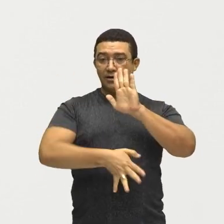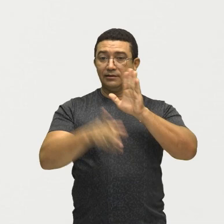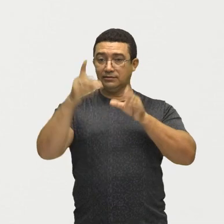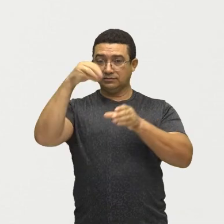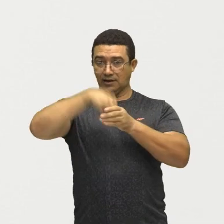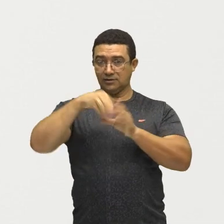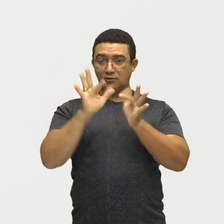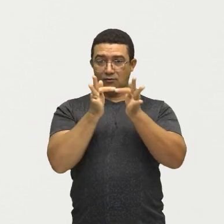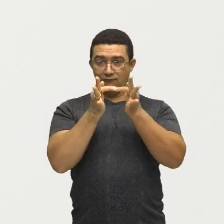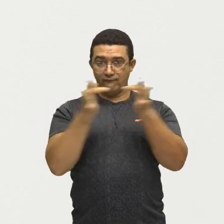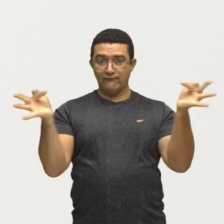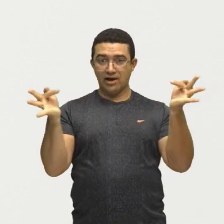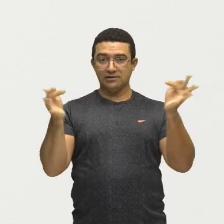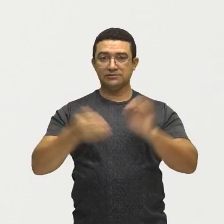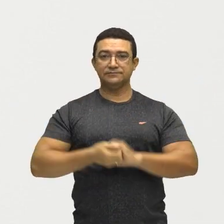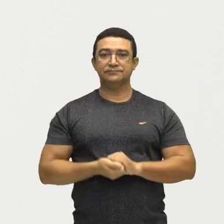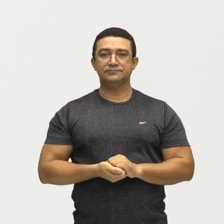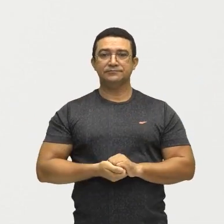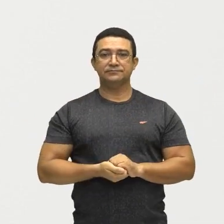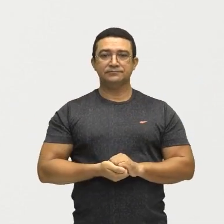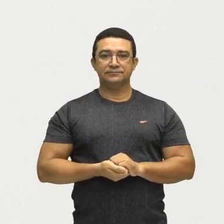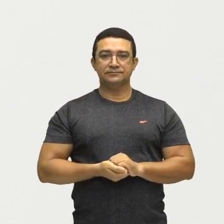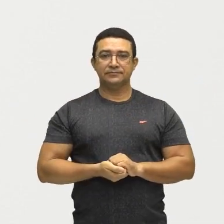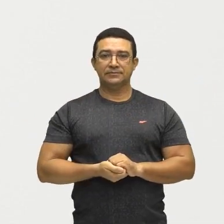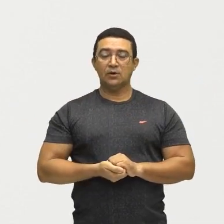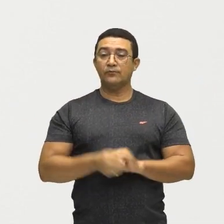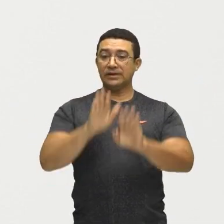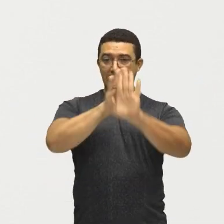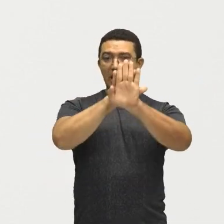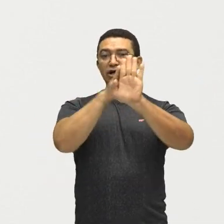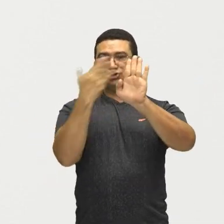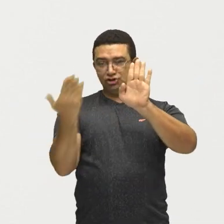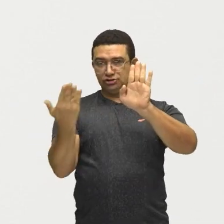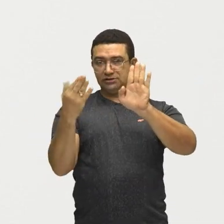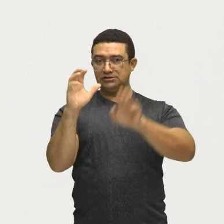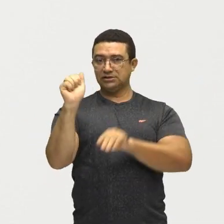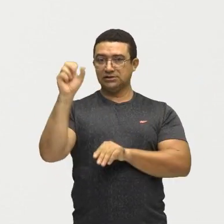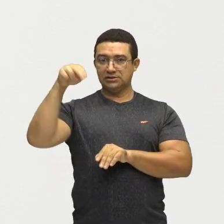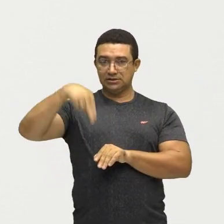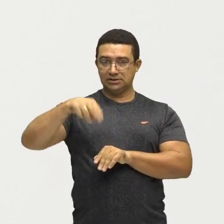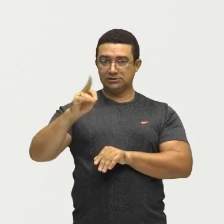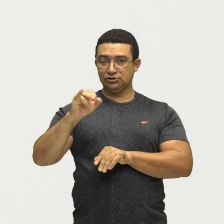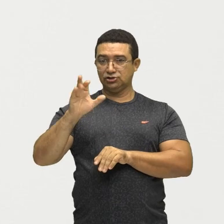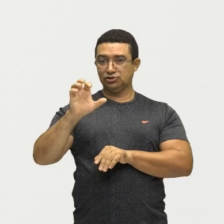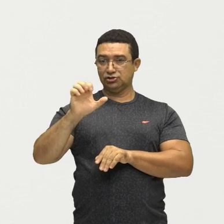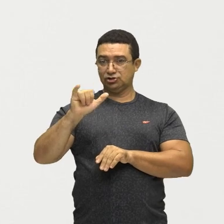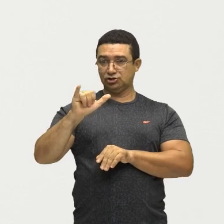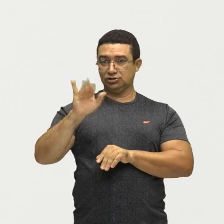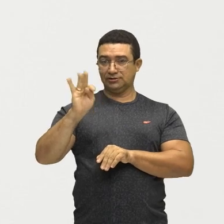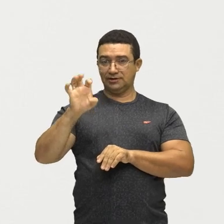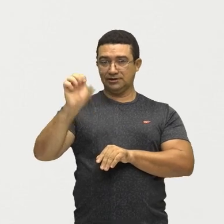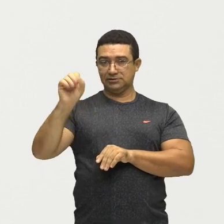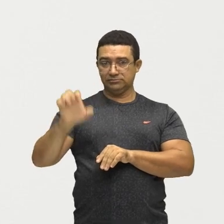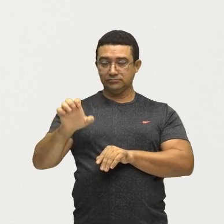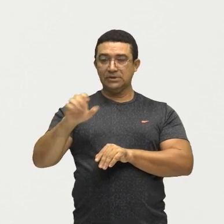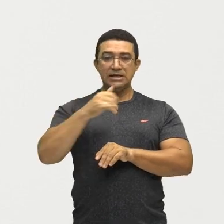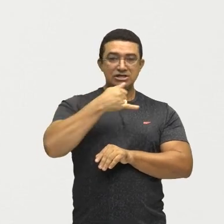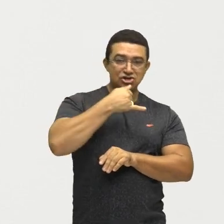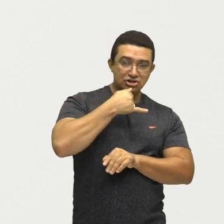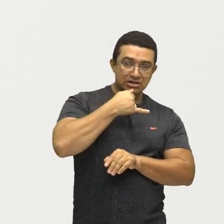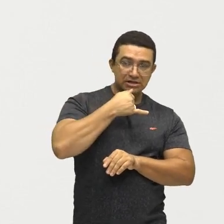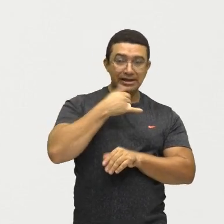na frase. Além da tristeza, sempre há alegria. É realmente uma antítese. Né? Tristeza